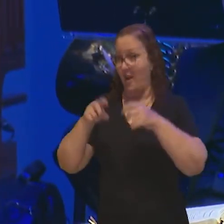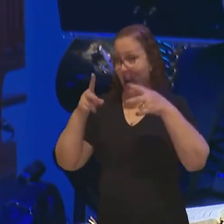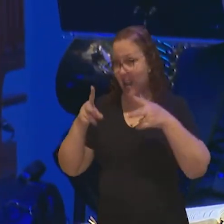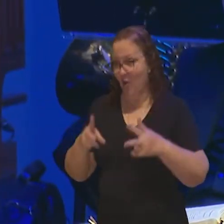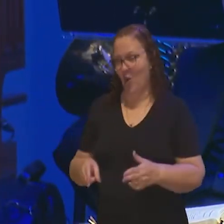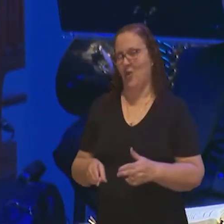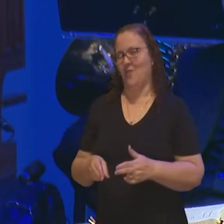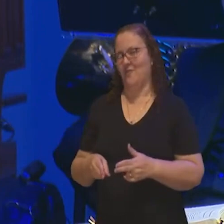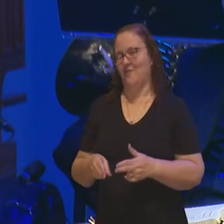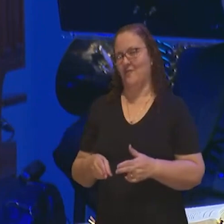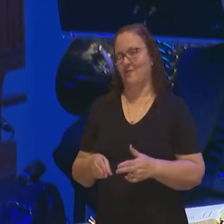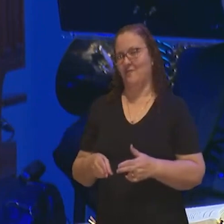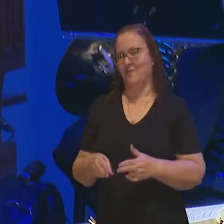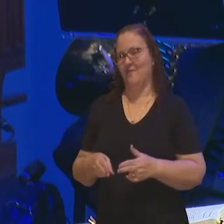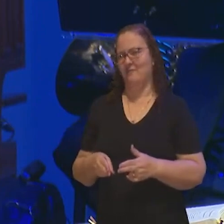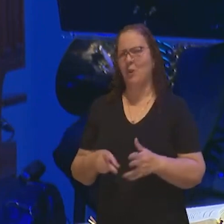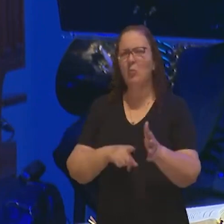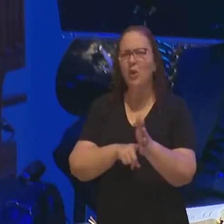E se Tomé não estivesse lá?